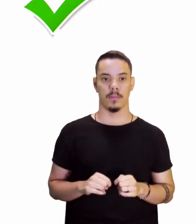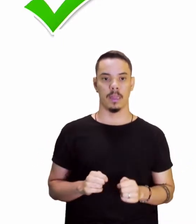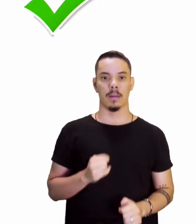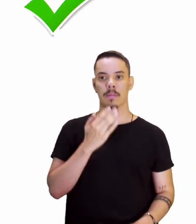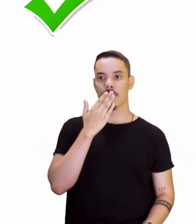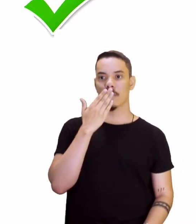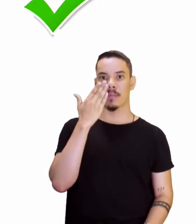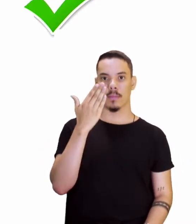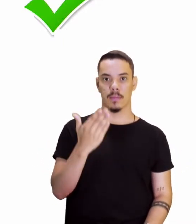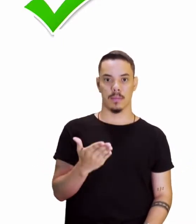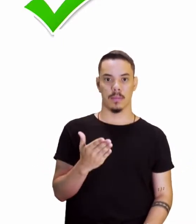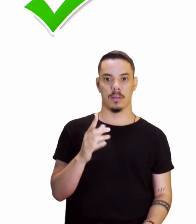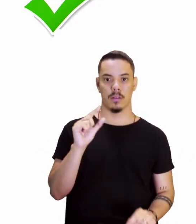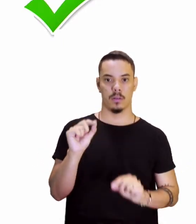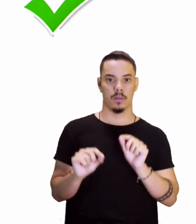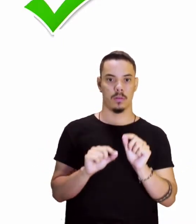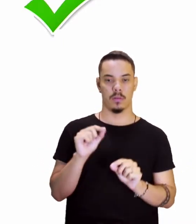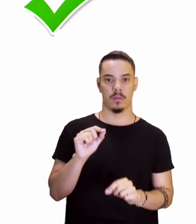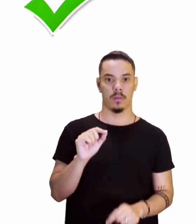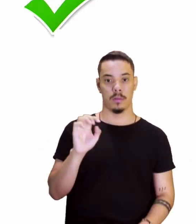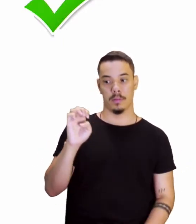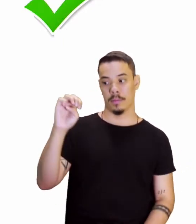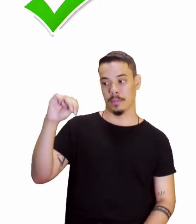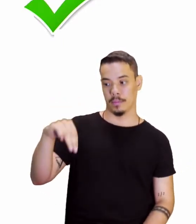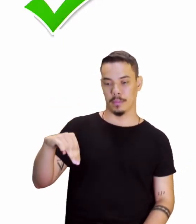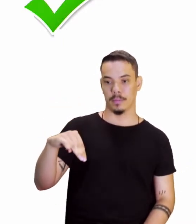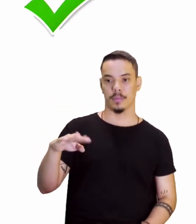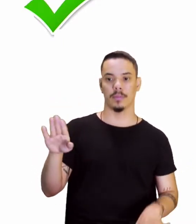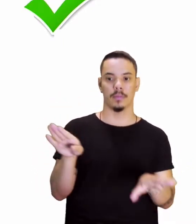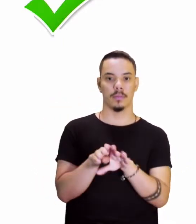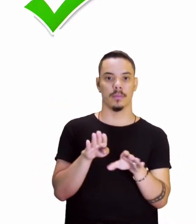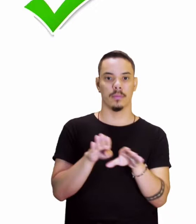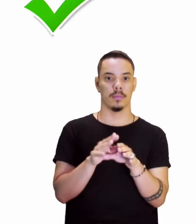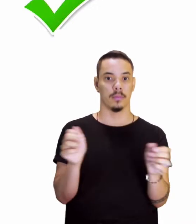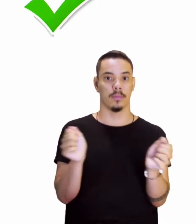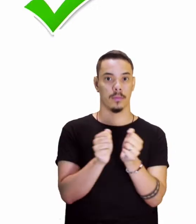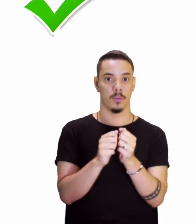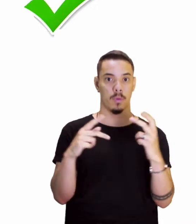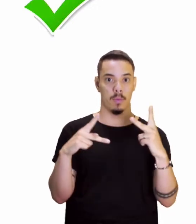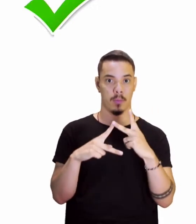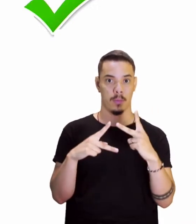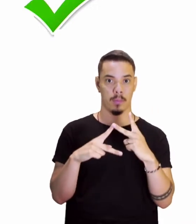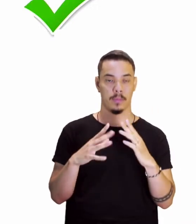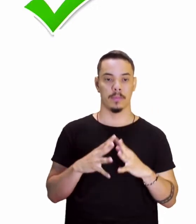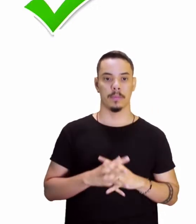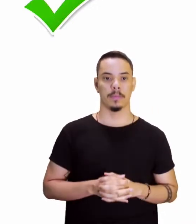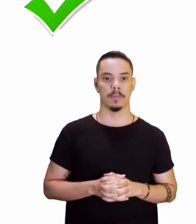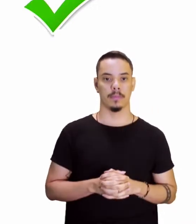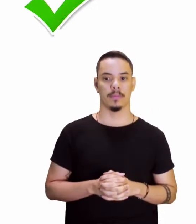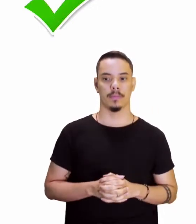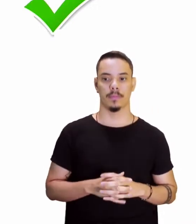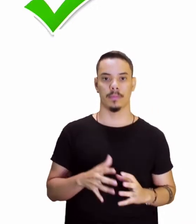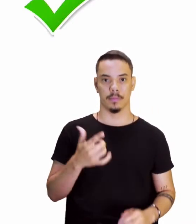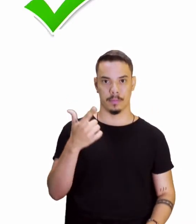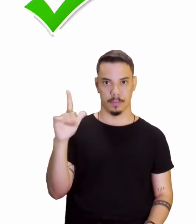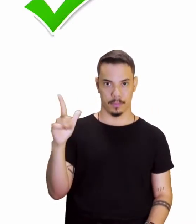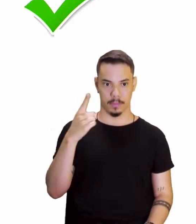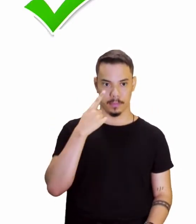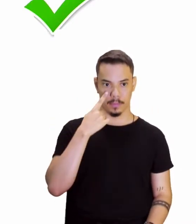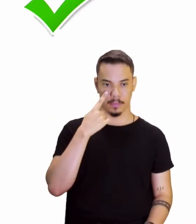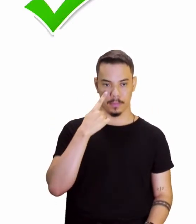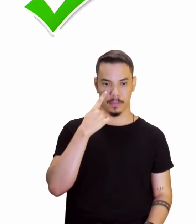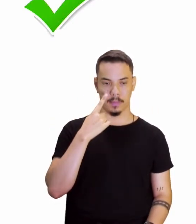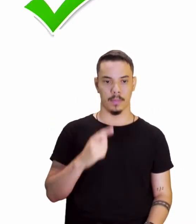pede a preposição em também. Mais outra aqui para